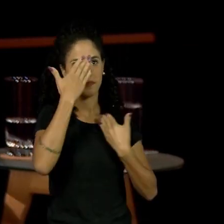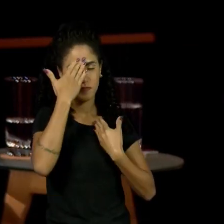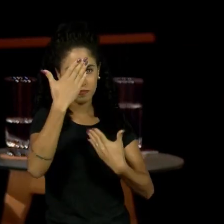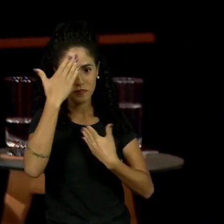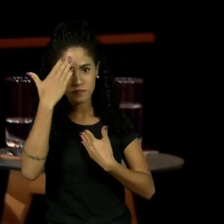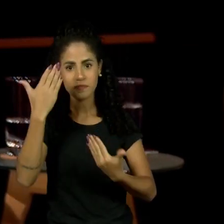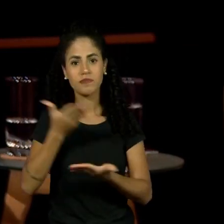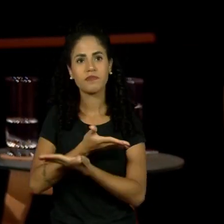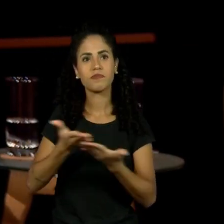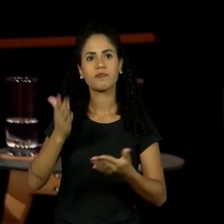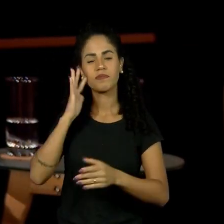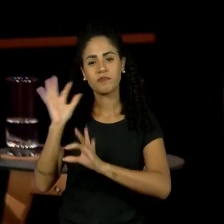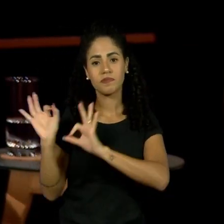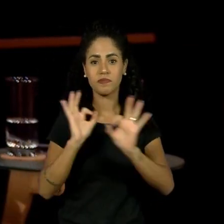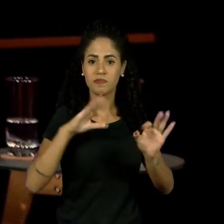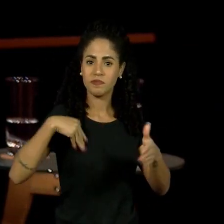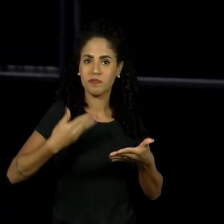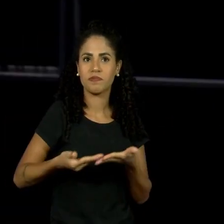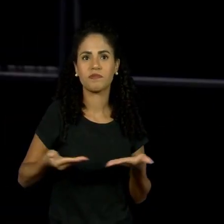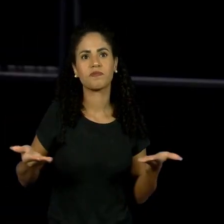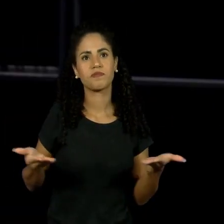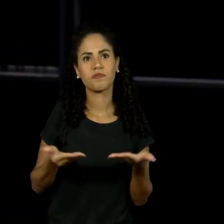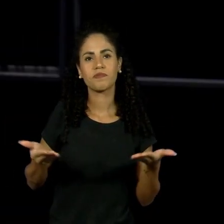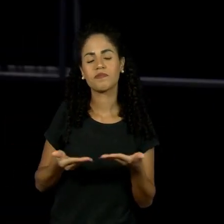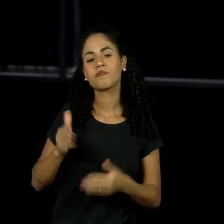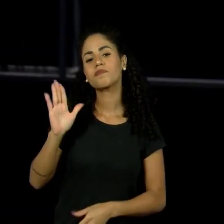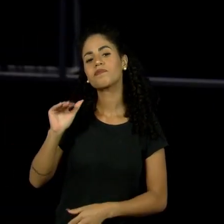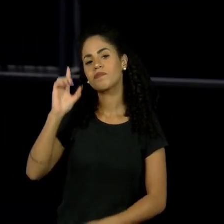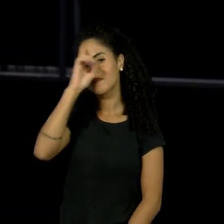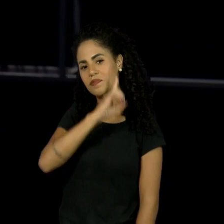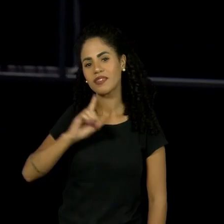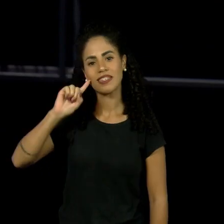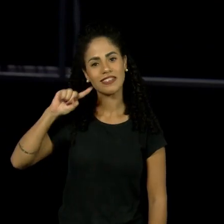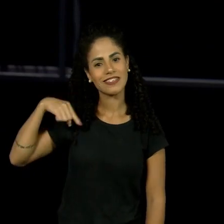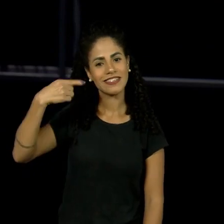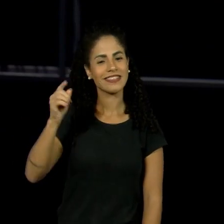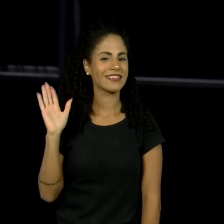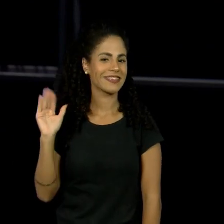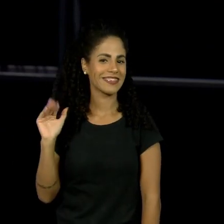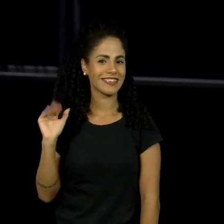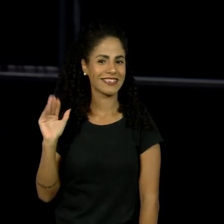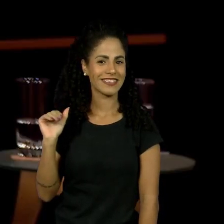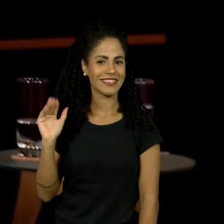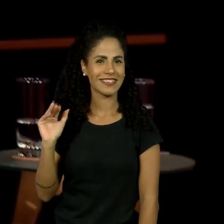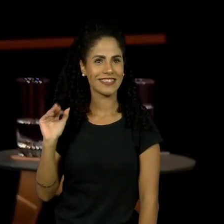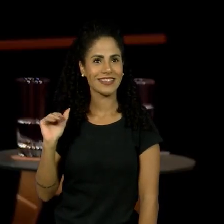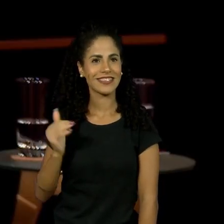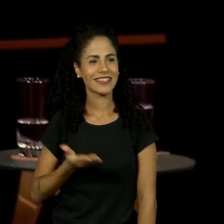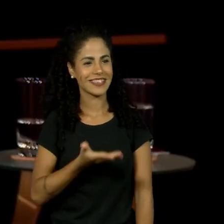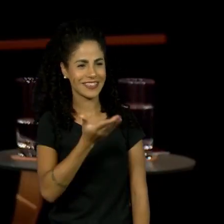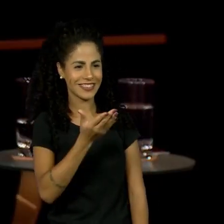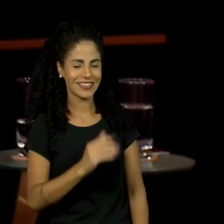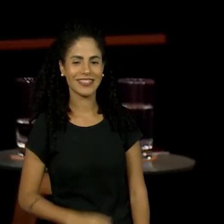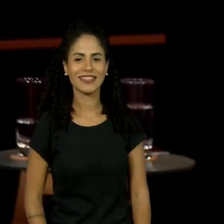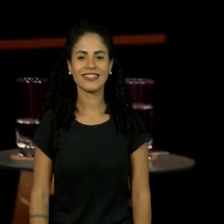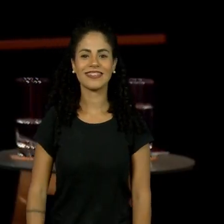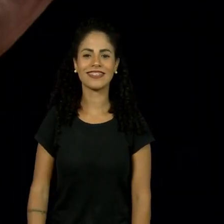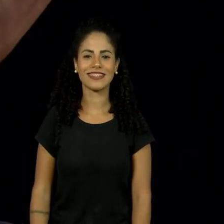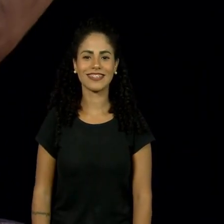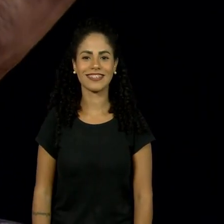todos que acompanharam nosso programa até agora. E a gente se vê no próximo domingo. Até lá. Ficamos com a Badi Assad. Vamos